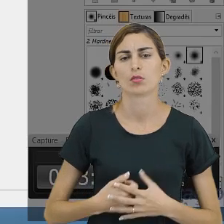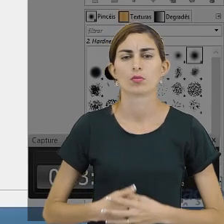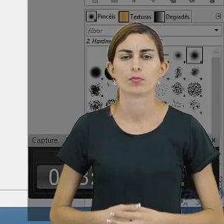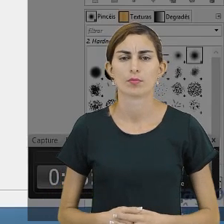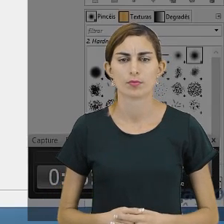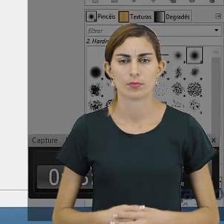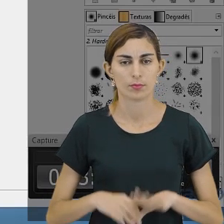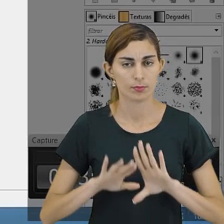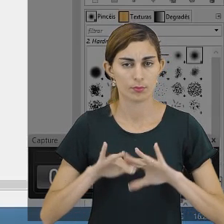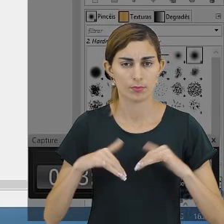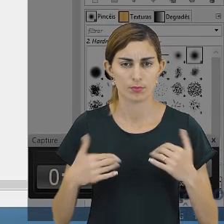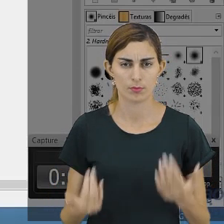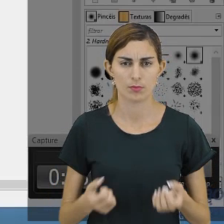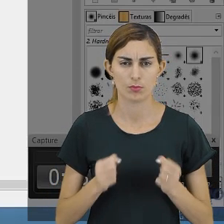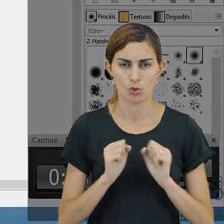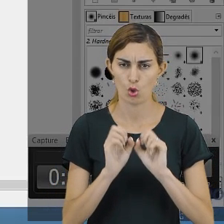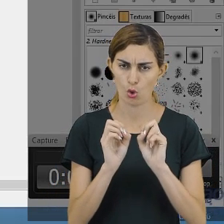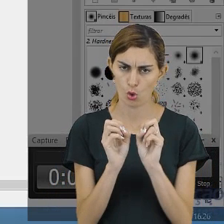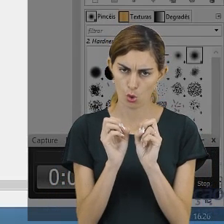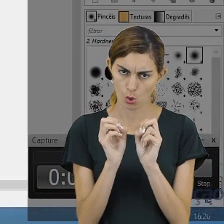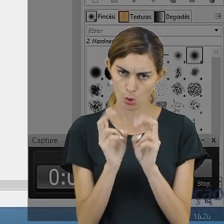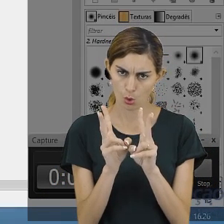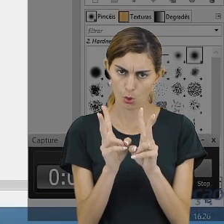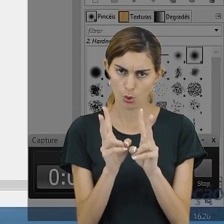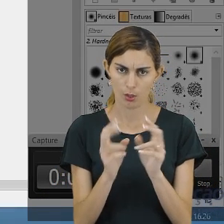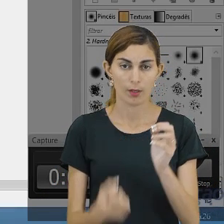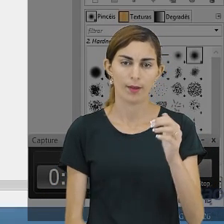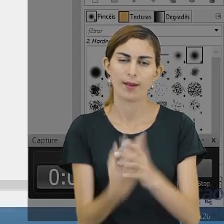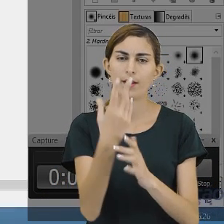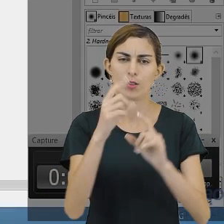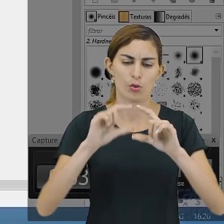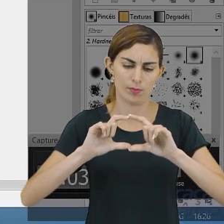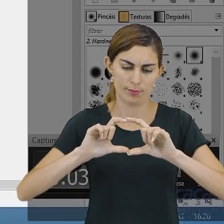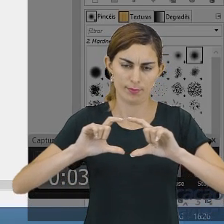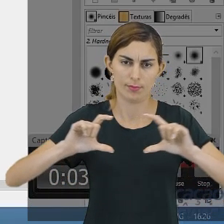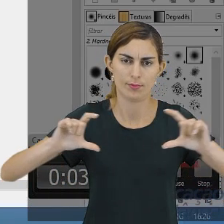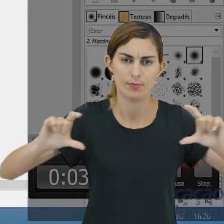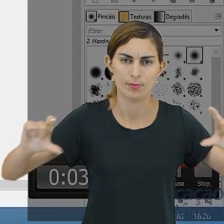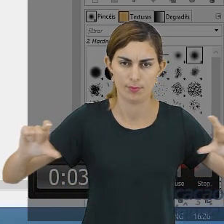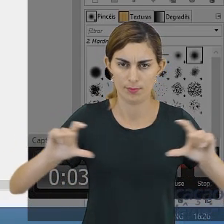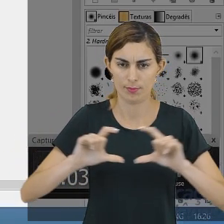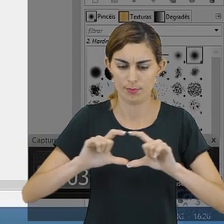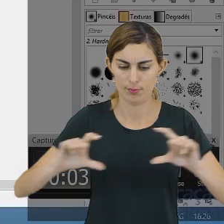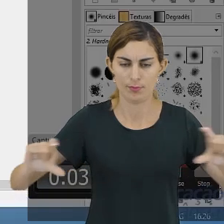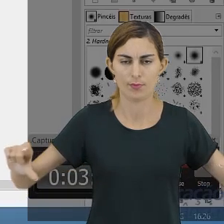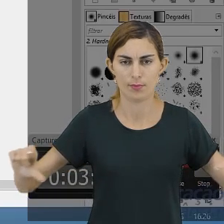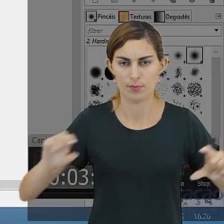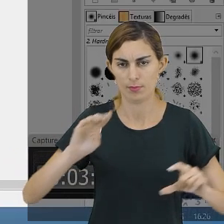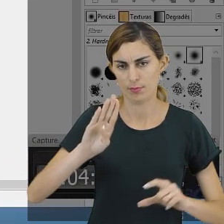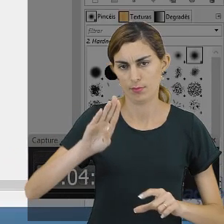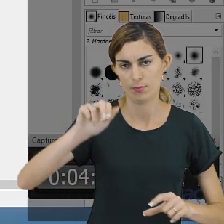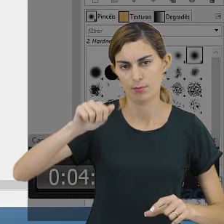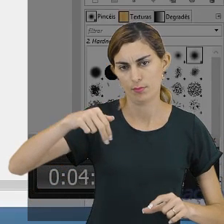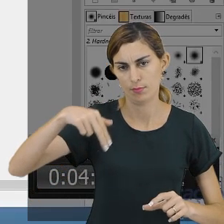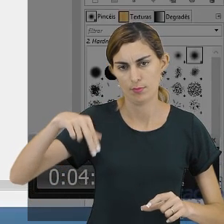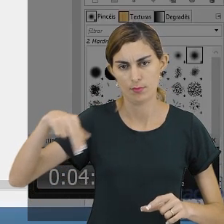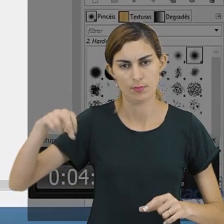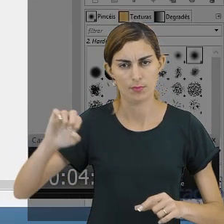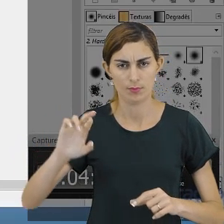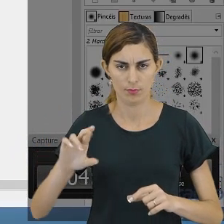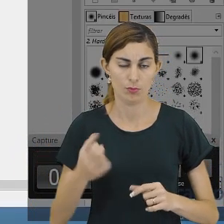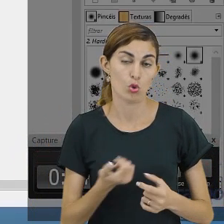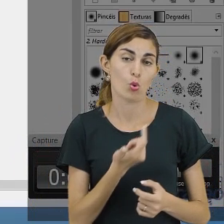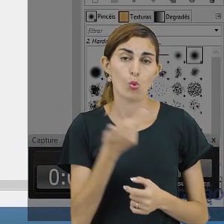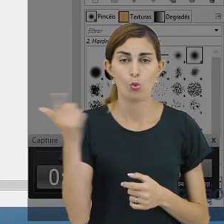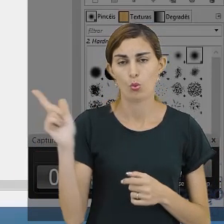pixels. Então, eu posso dar um OK aqui e o GIMP vai criar exatamente o tamanho do banner que nós precisamos. Caso você queira um